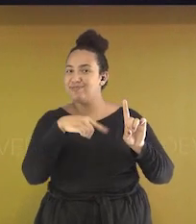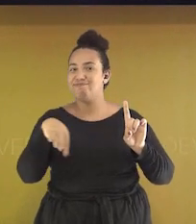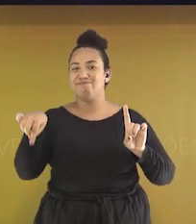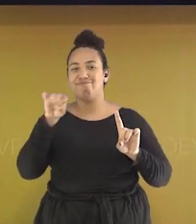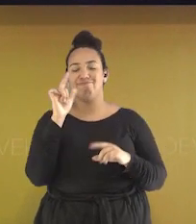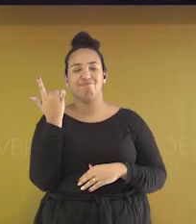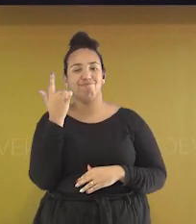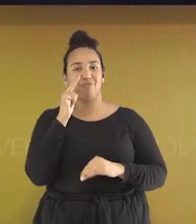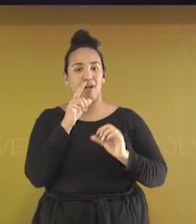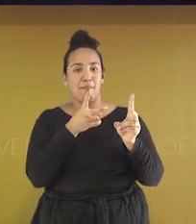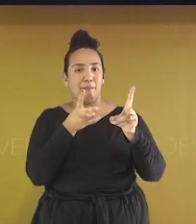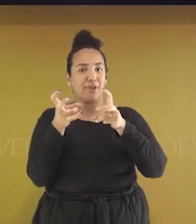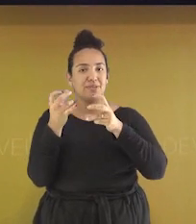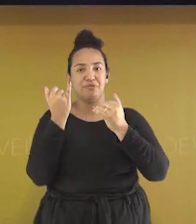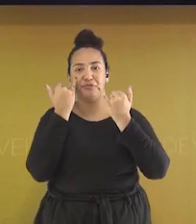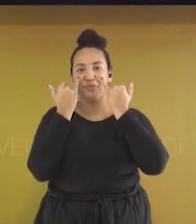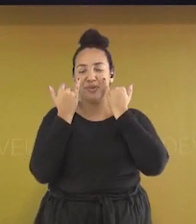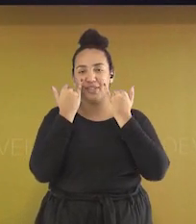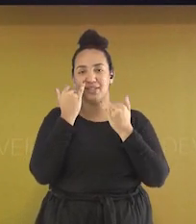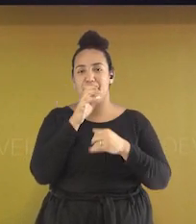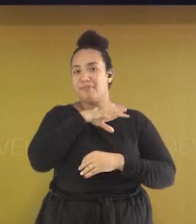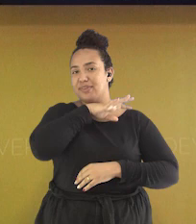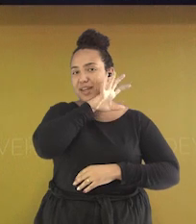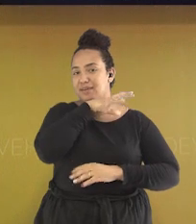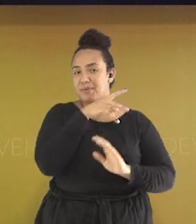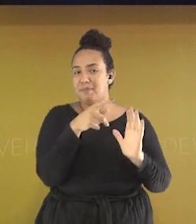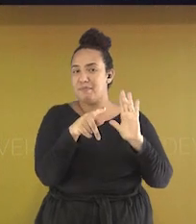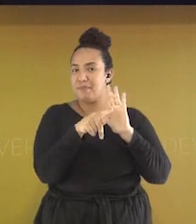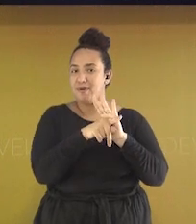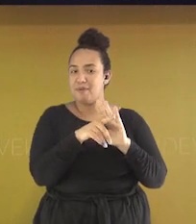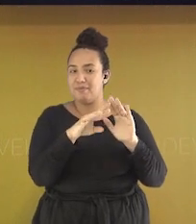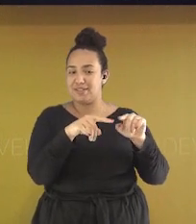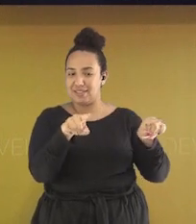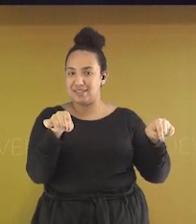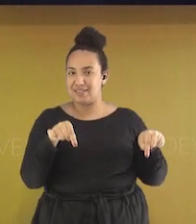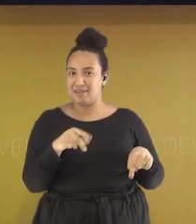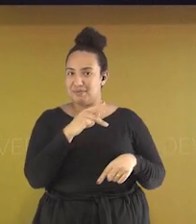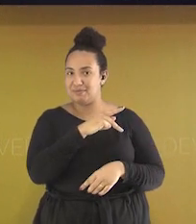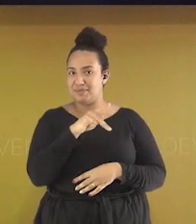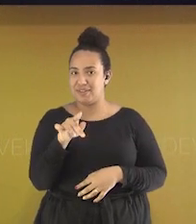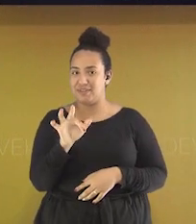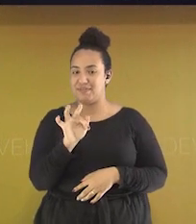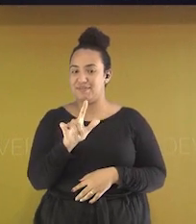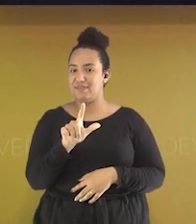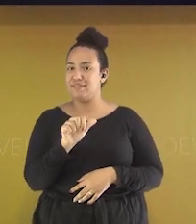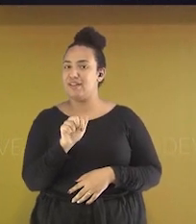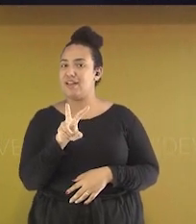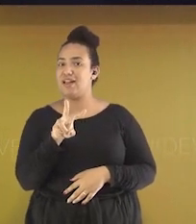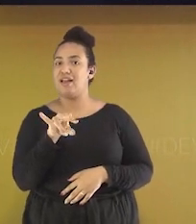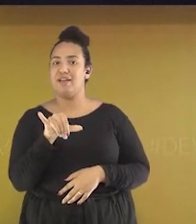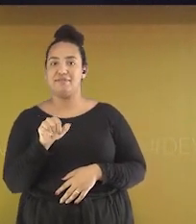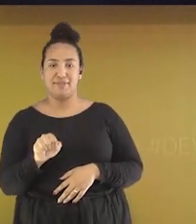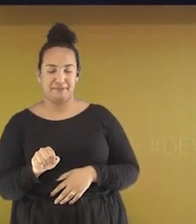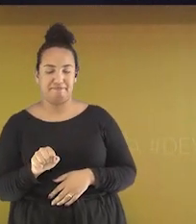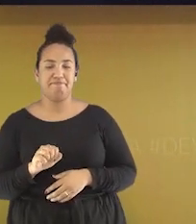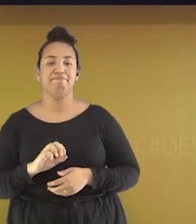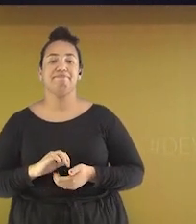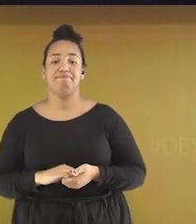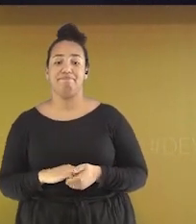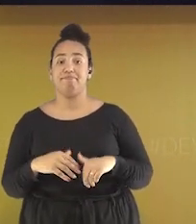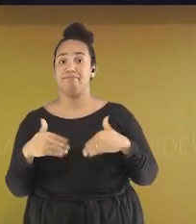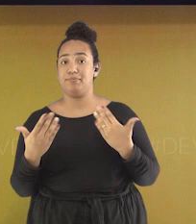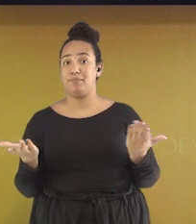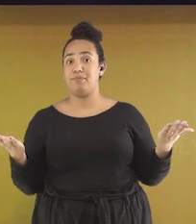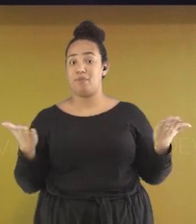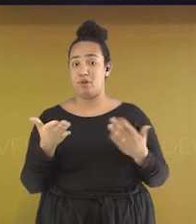gráfico, conseguimos interpretar os tipos de animais de estimação dos alunos da sala, assim como a quantidade de